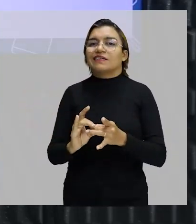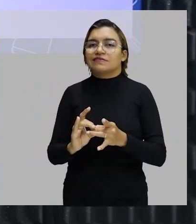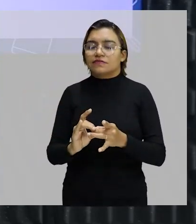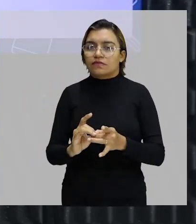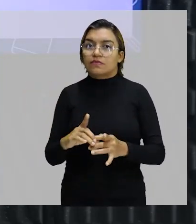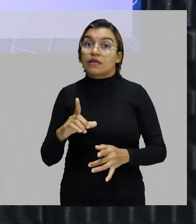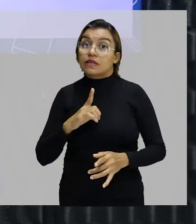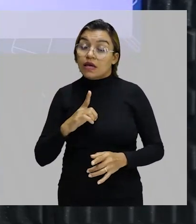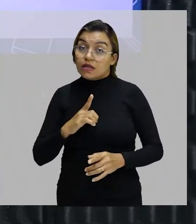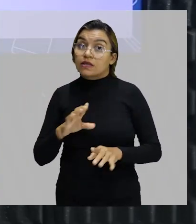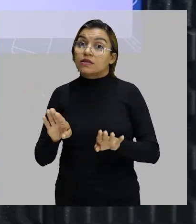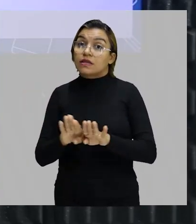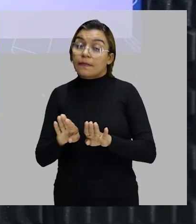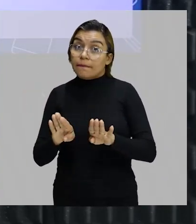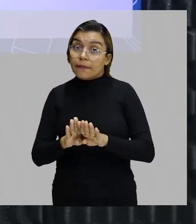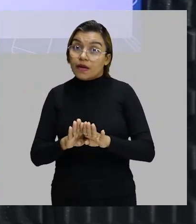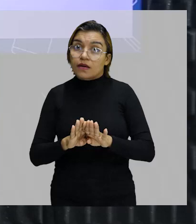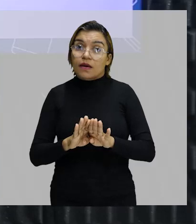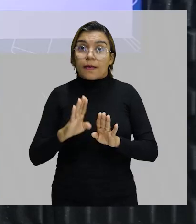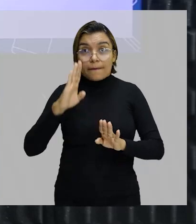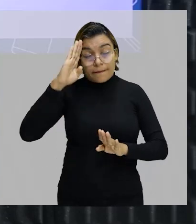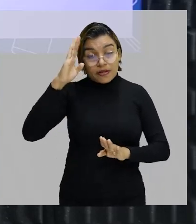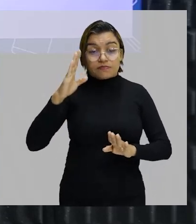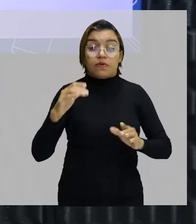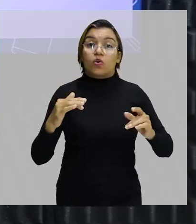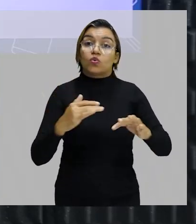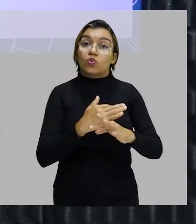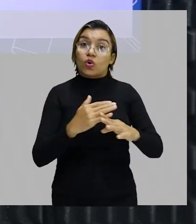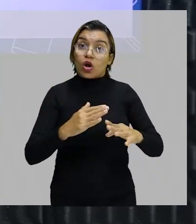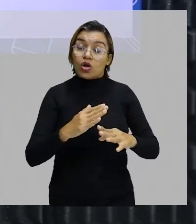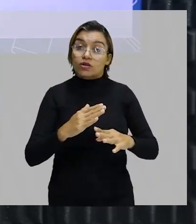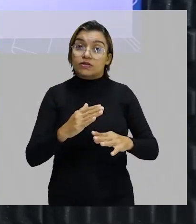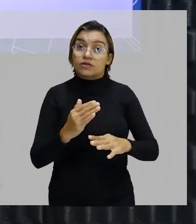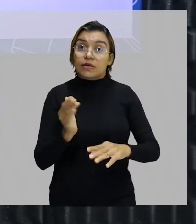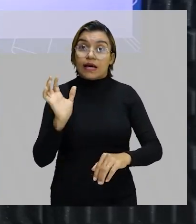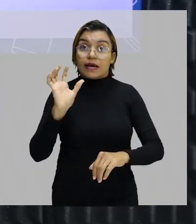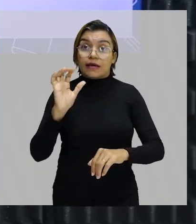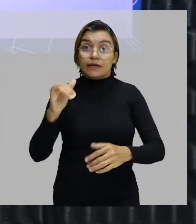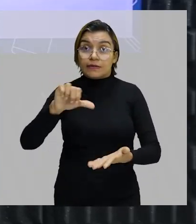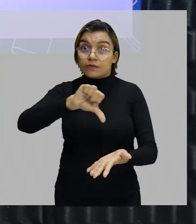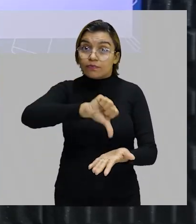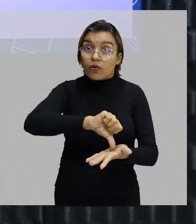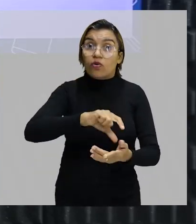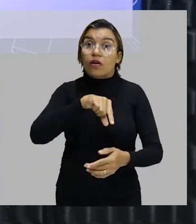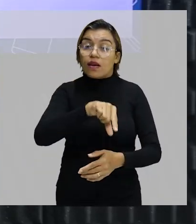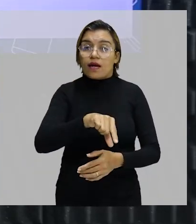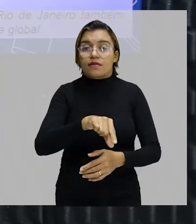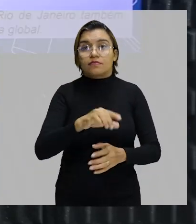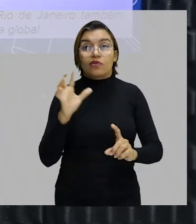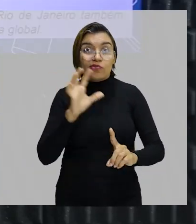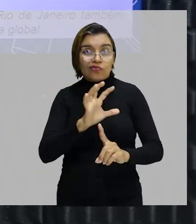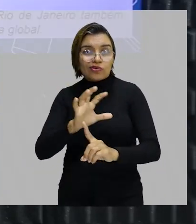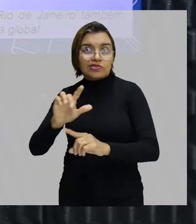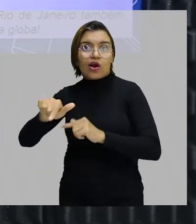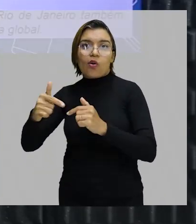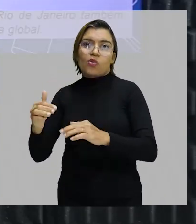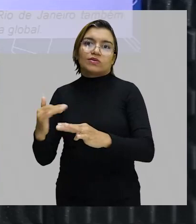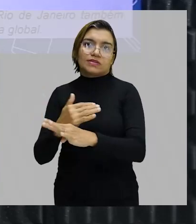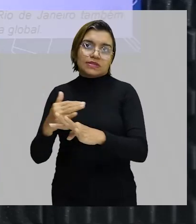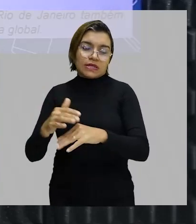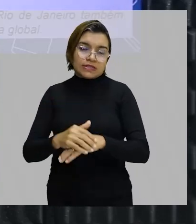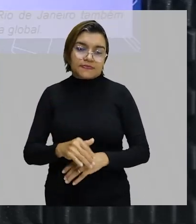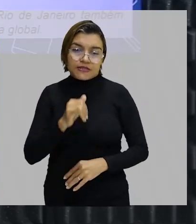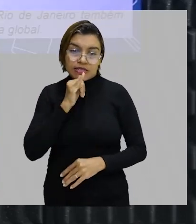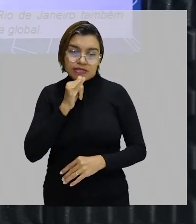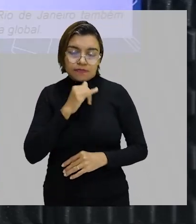tendo uma grande influência da metrópole nacional, dos grandes centros, sobre as outras cidades. E aí eu fui te citando, né?